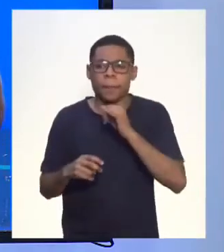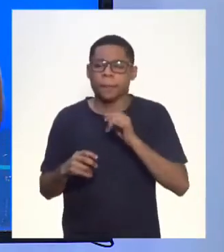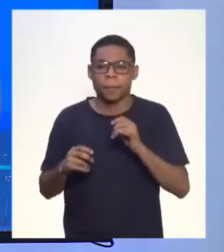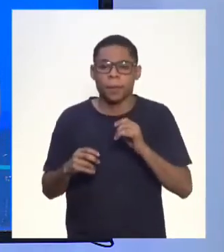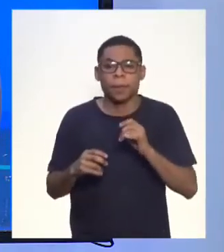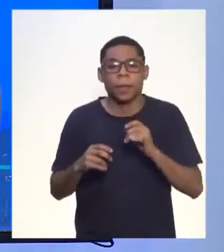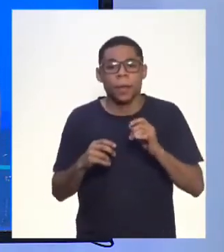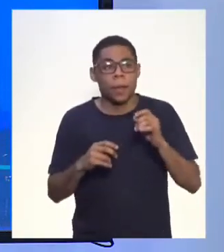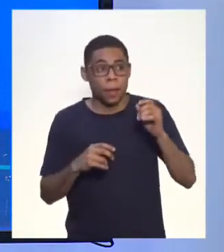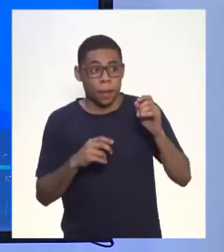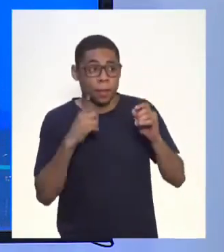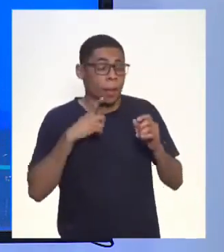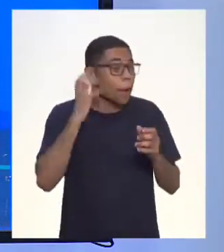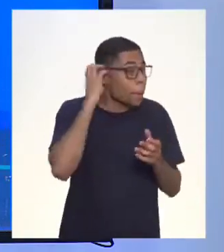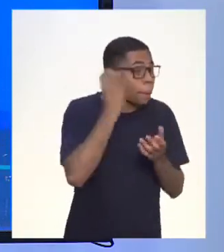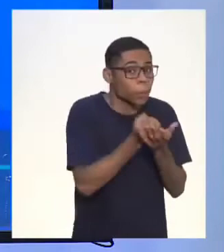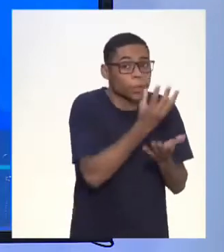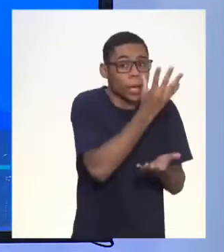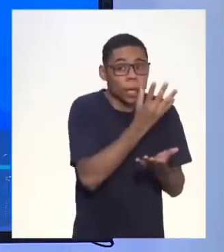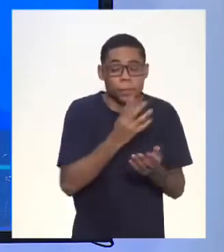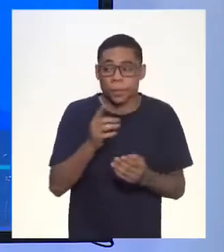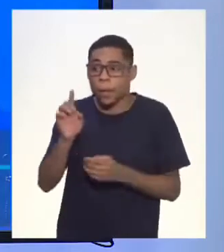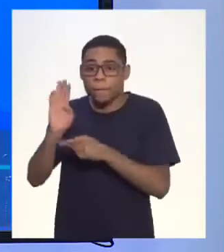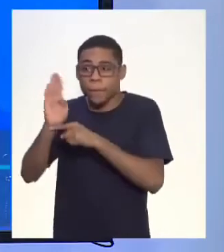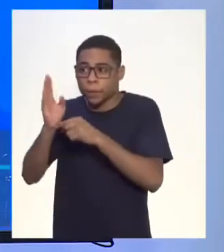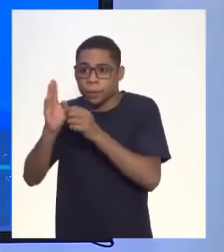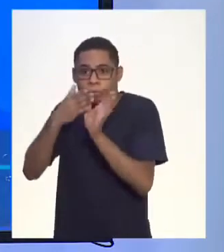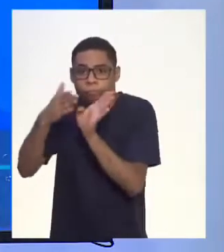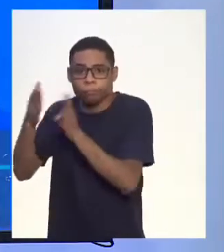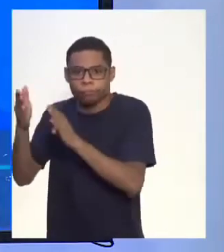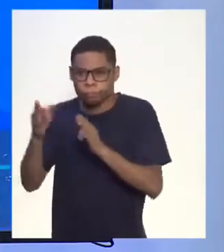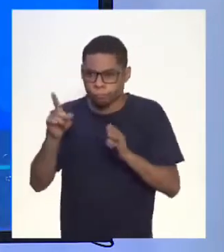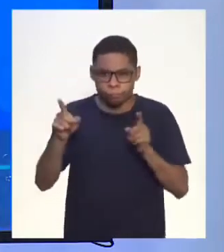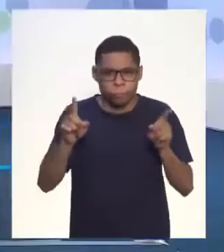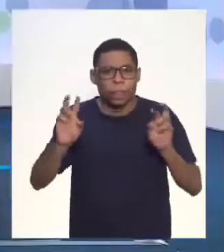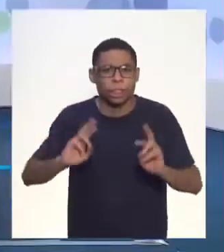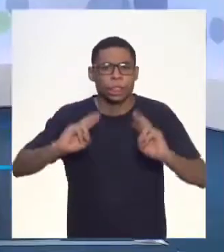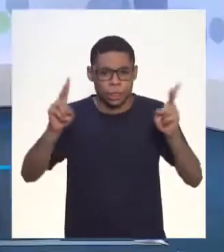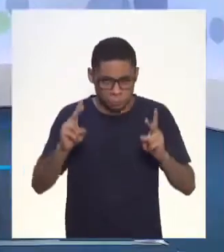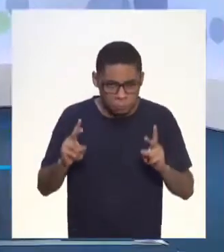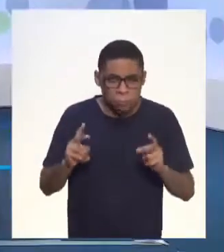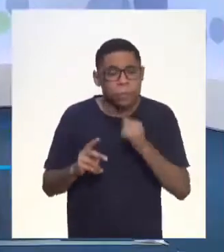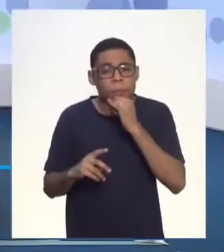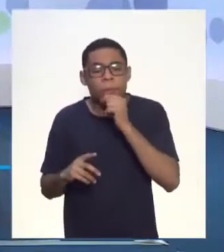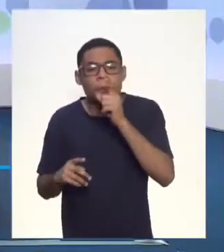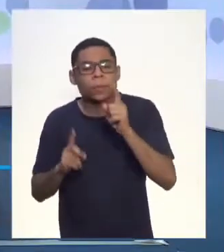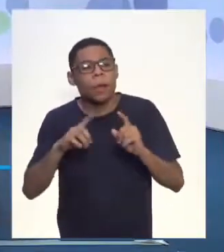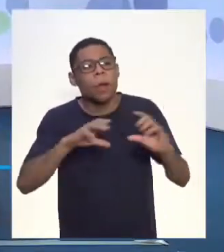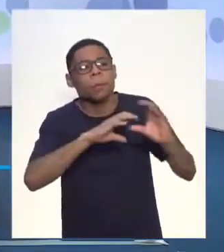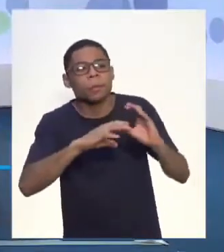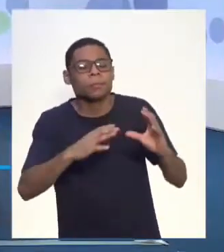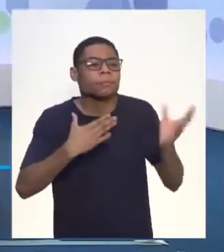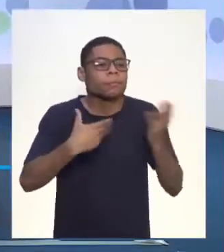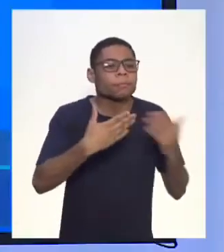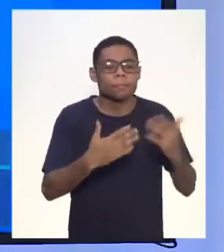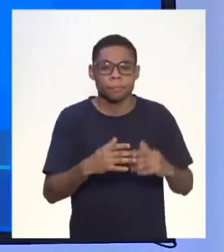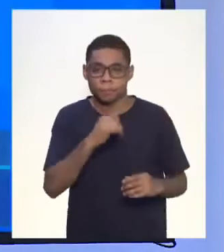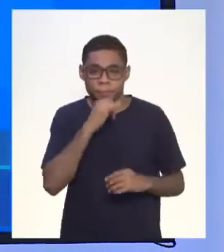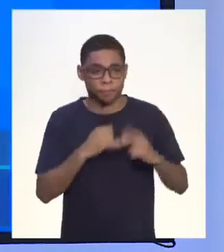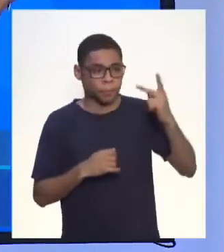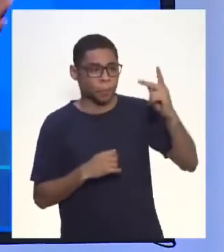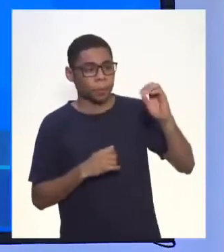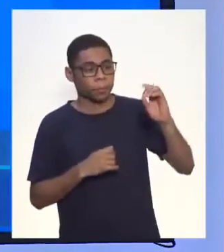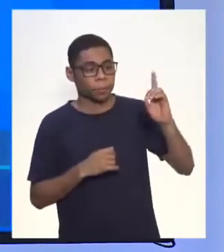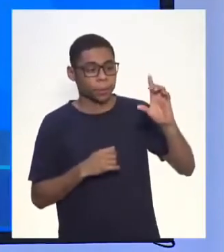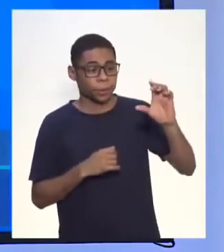diferença de podcast, videocast? Você que trabalha aí, que trabalha com a voz, que é um comunicador, dá para perceber, tem